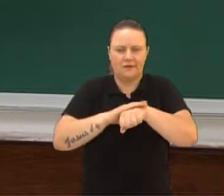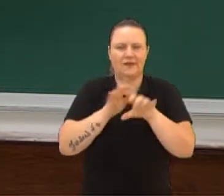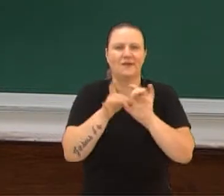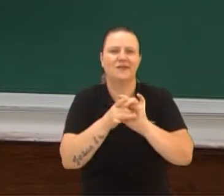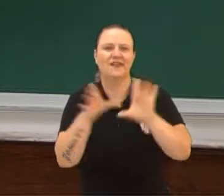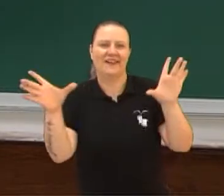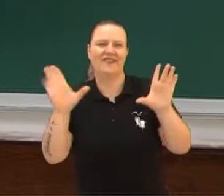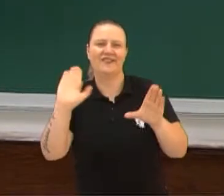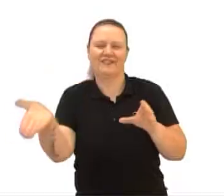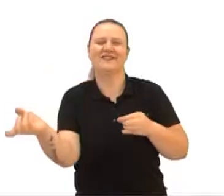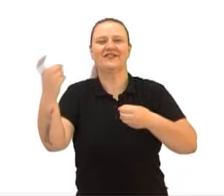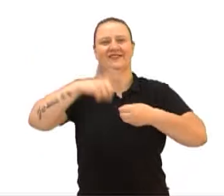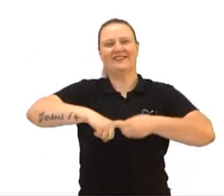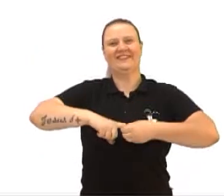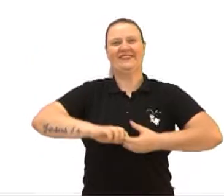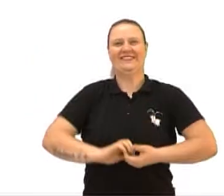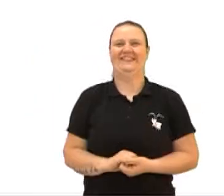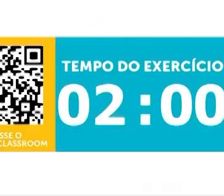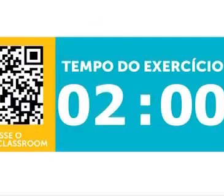já retornamos.